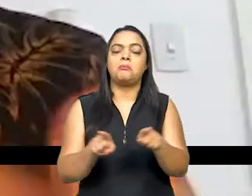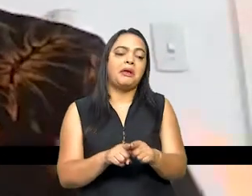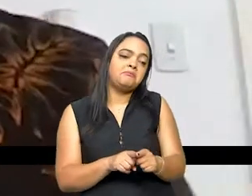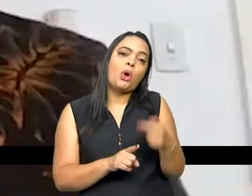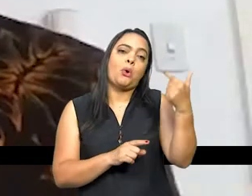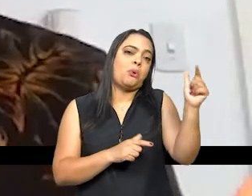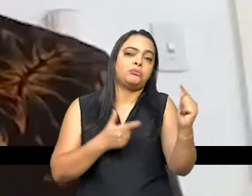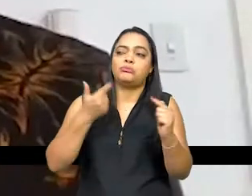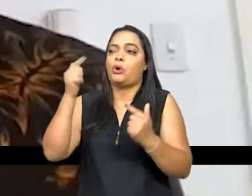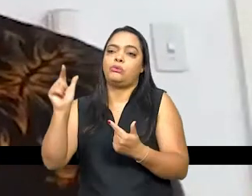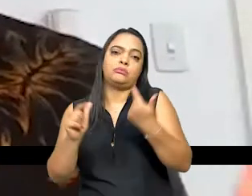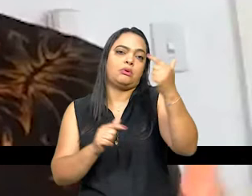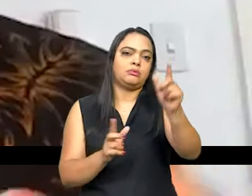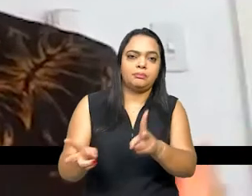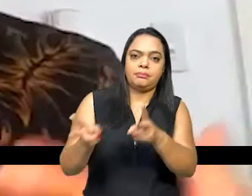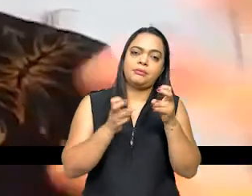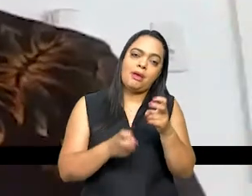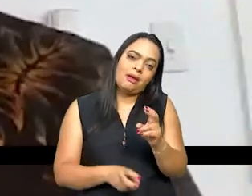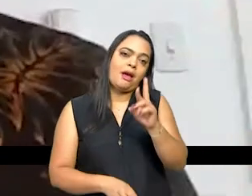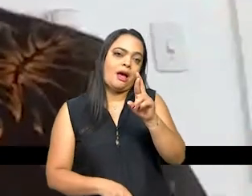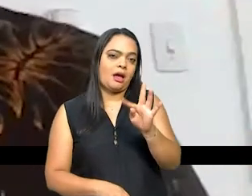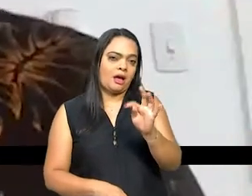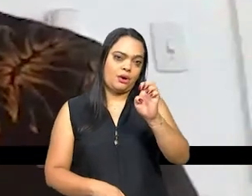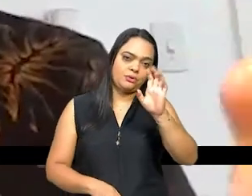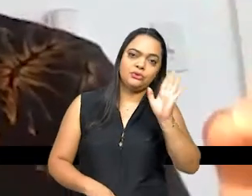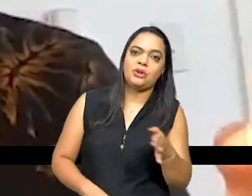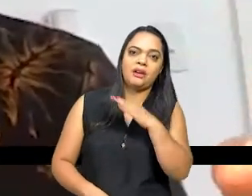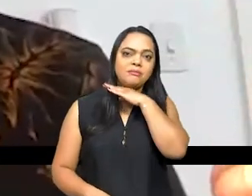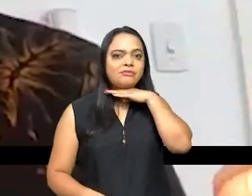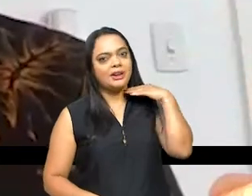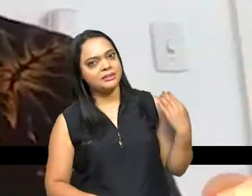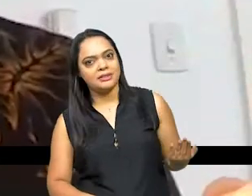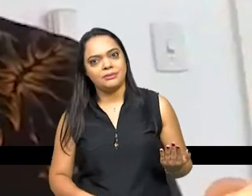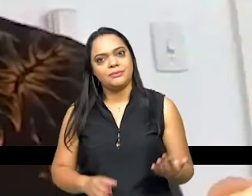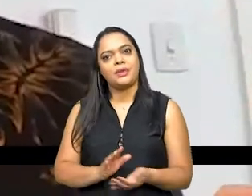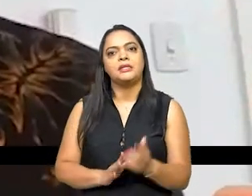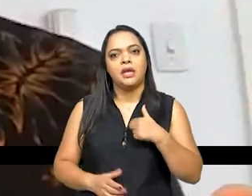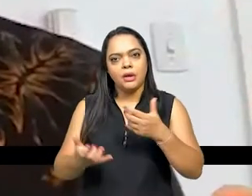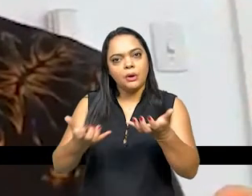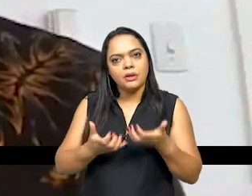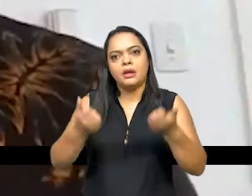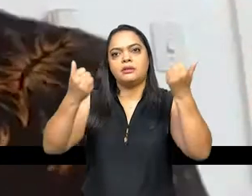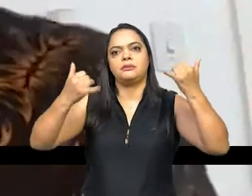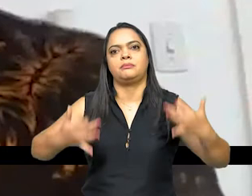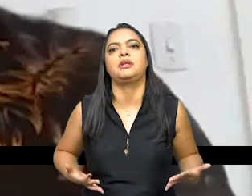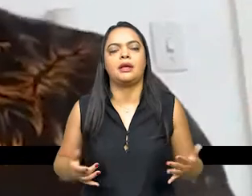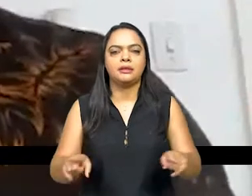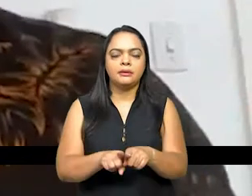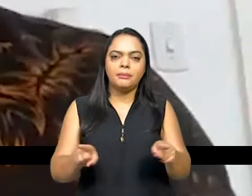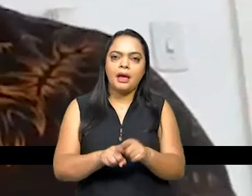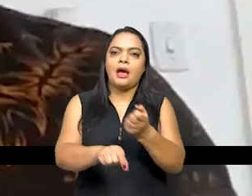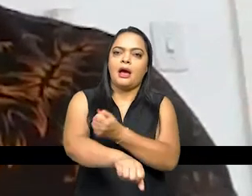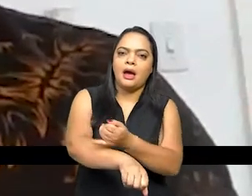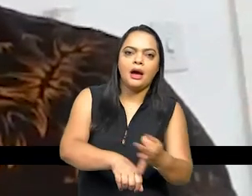né? Felizmente a Ruth Frankenberg já faleceu, não ampliou. Mas eu tenho um ponto para acrescentar aos 8 pontos da Ruth. A branquitude